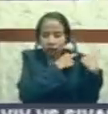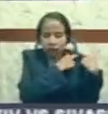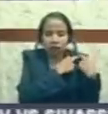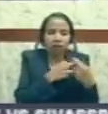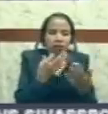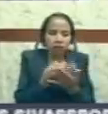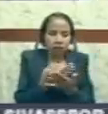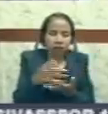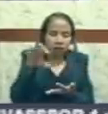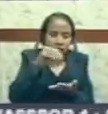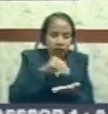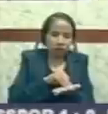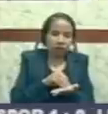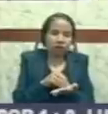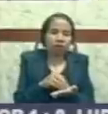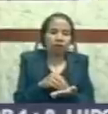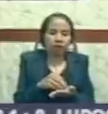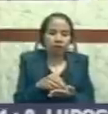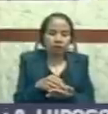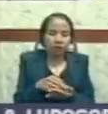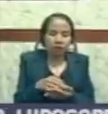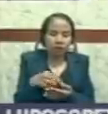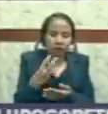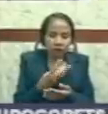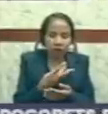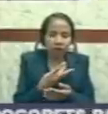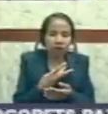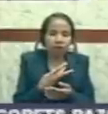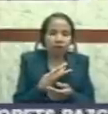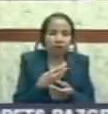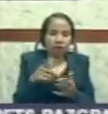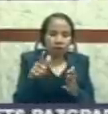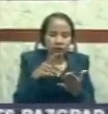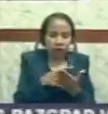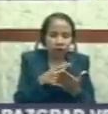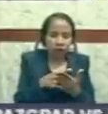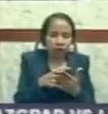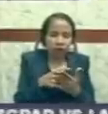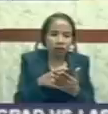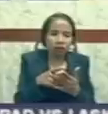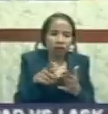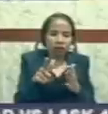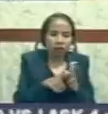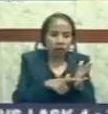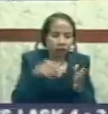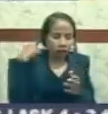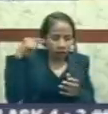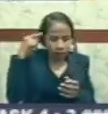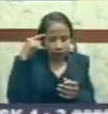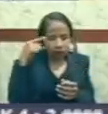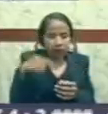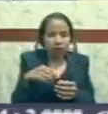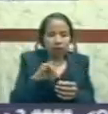o sambem tauba. Mas tamanem ak ami dihan kato proposta lei ne governo ne ami so suzere de ba